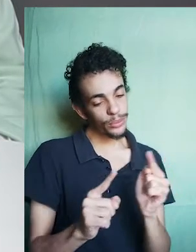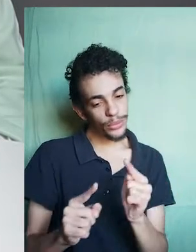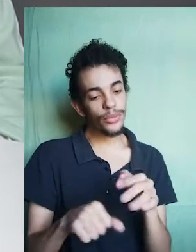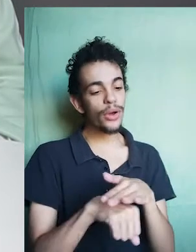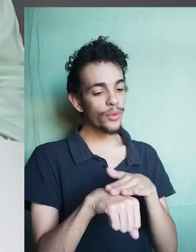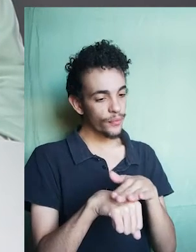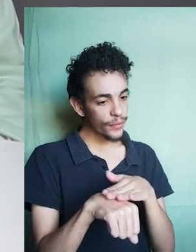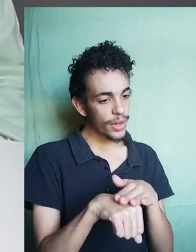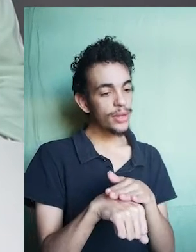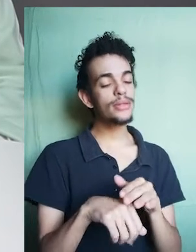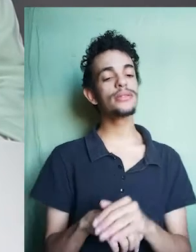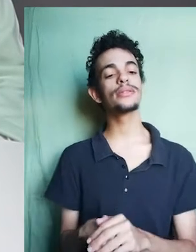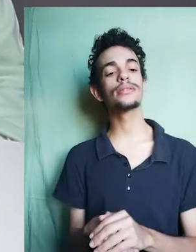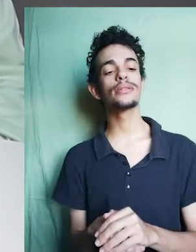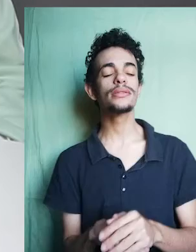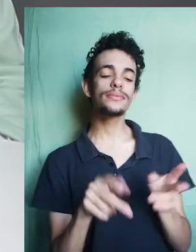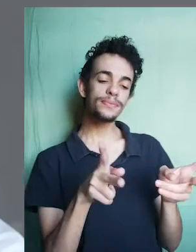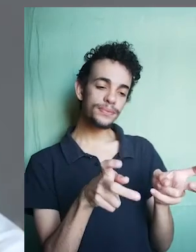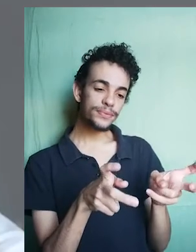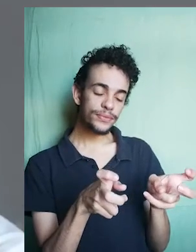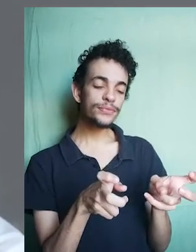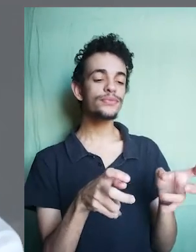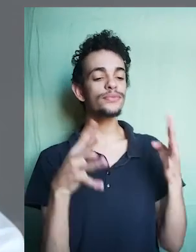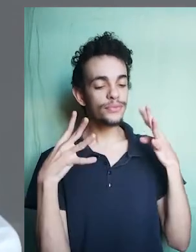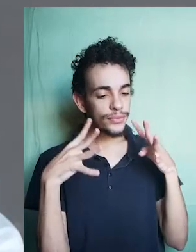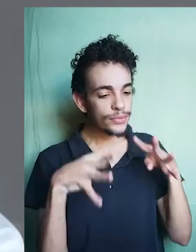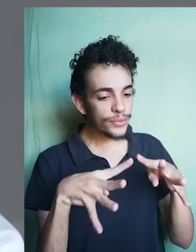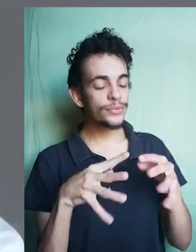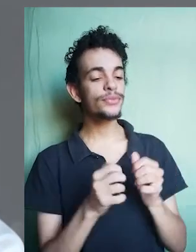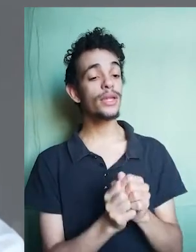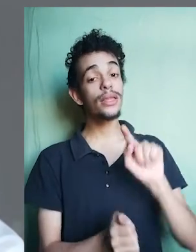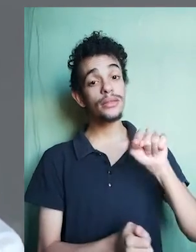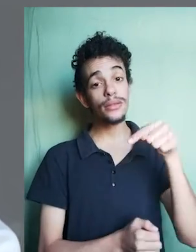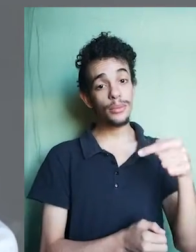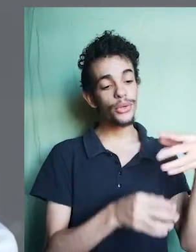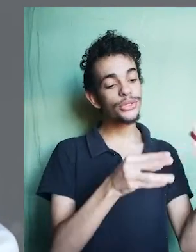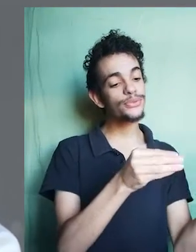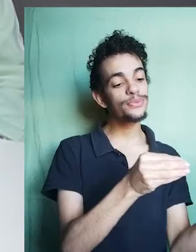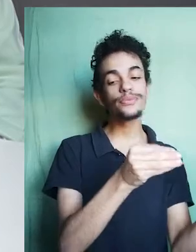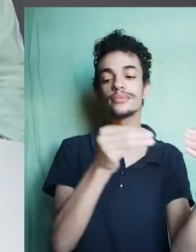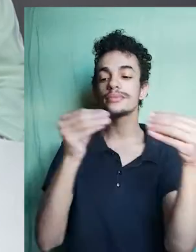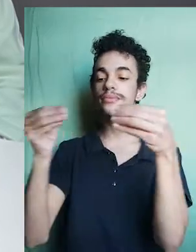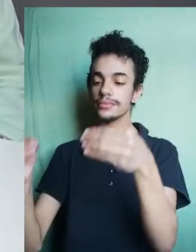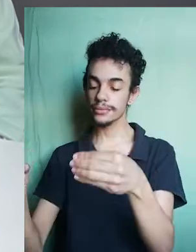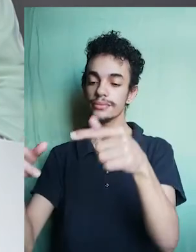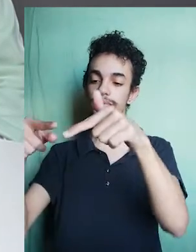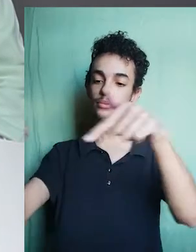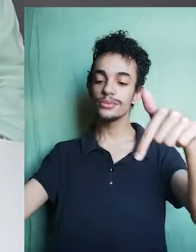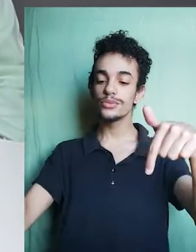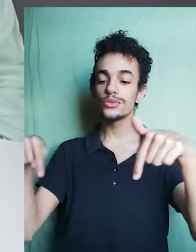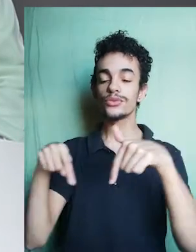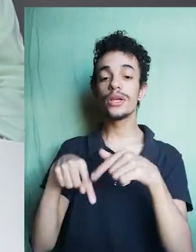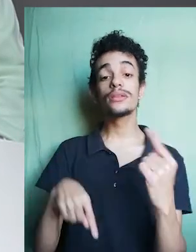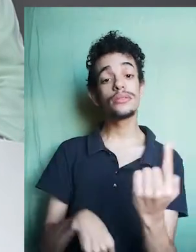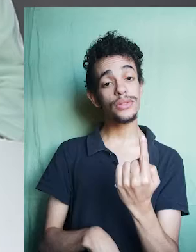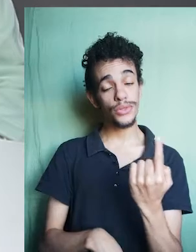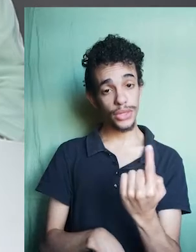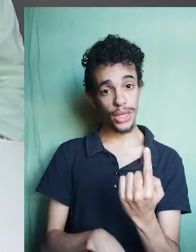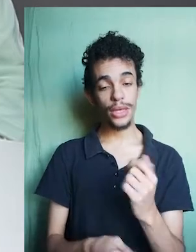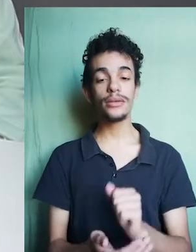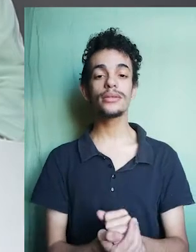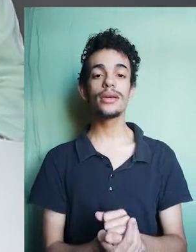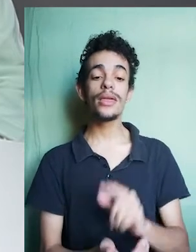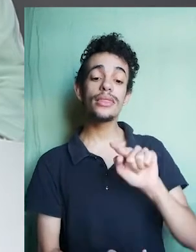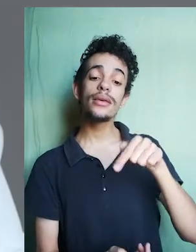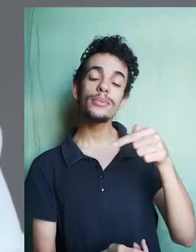essa sensibilidade em observar essa questão, essa vulnerabilidade dessa mulher naquele sofrimento. Ela coloca essa mulher numa sala sozinha